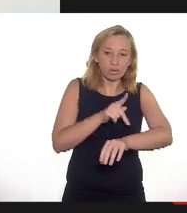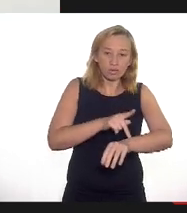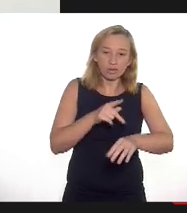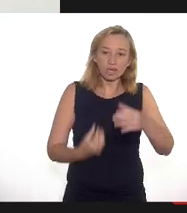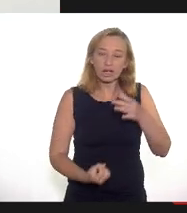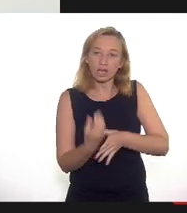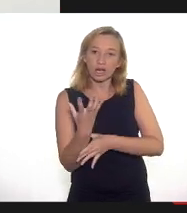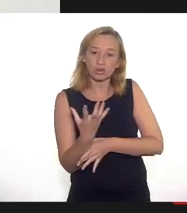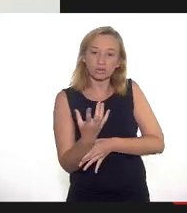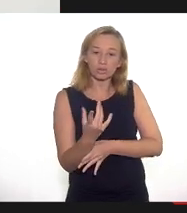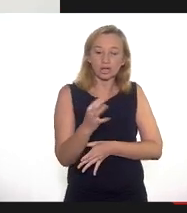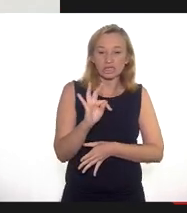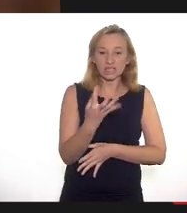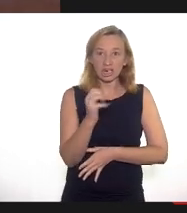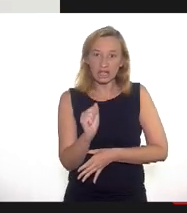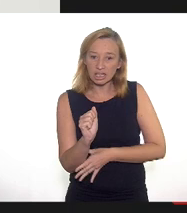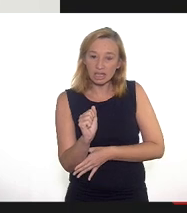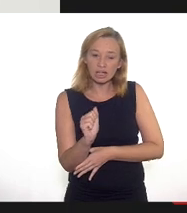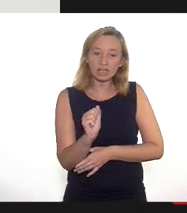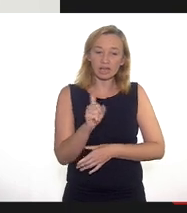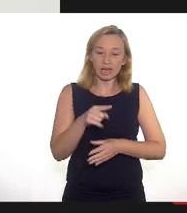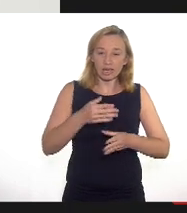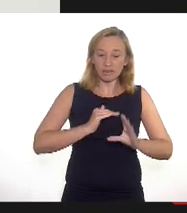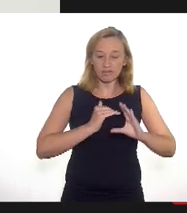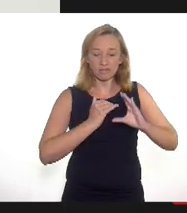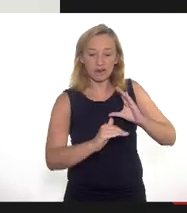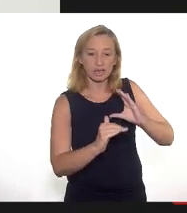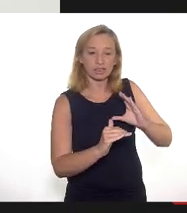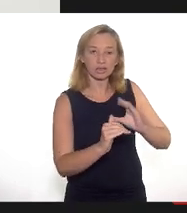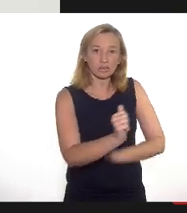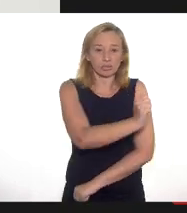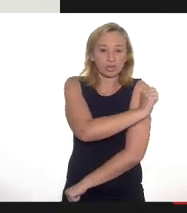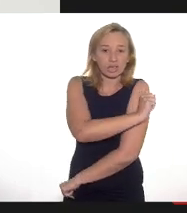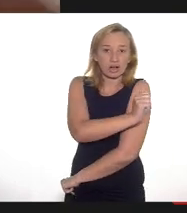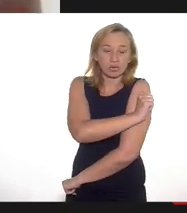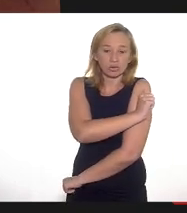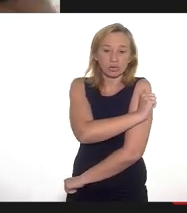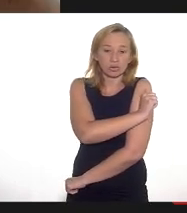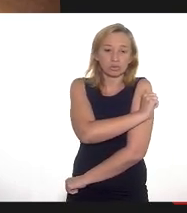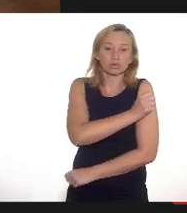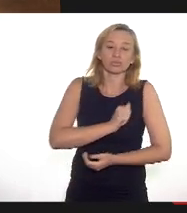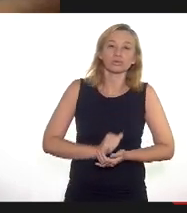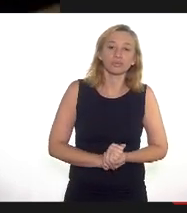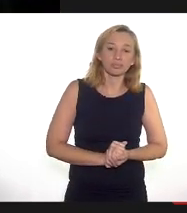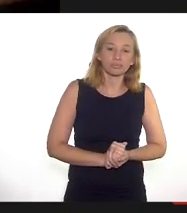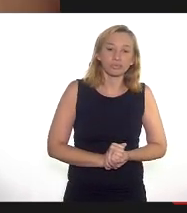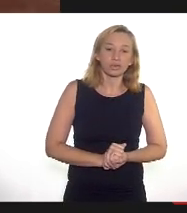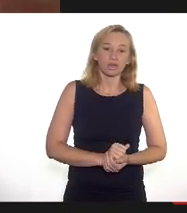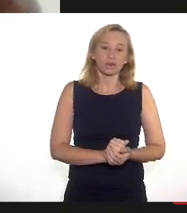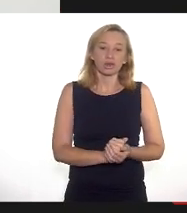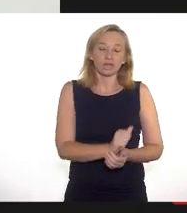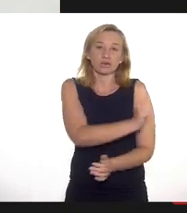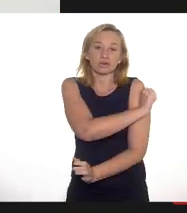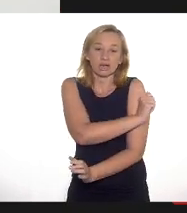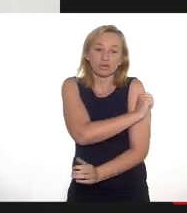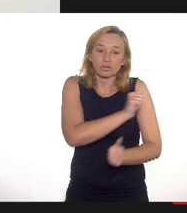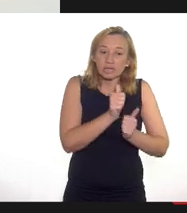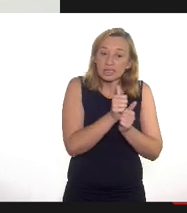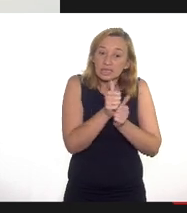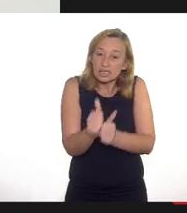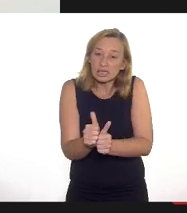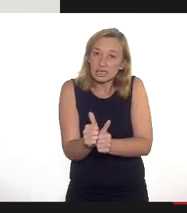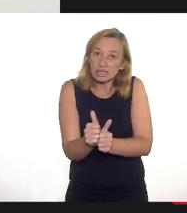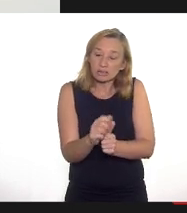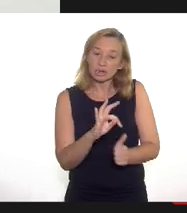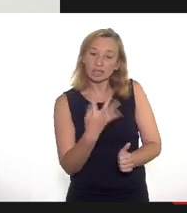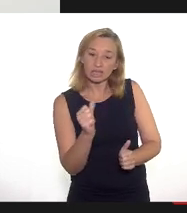trilha. Essa trilha era enviada para os alunos. Os alunos, eles iam seguindo aquela trilha. Os